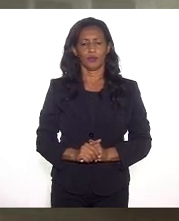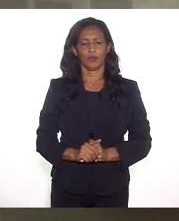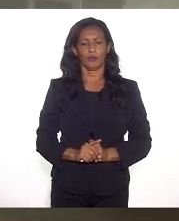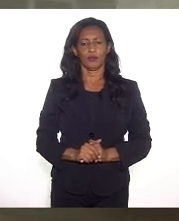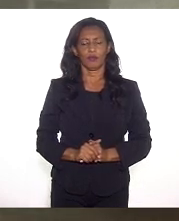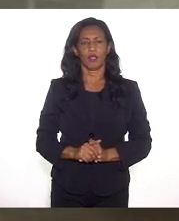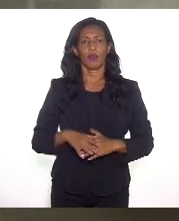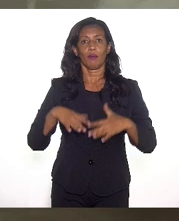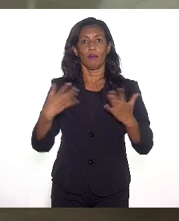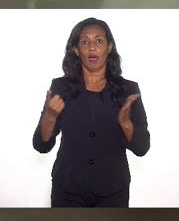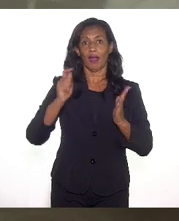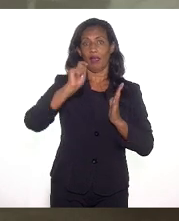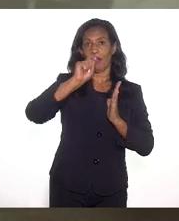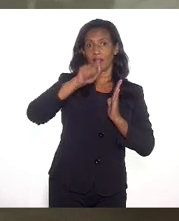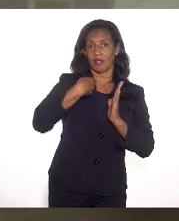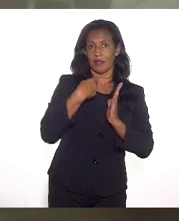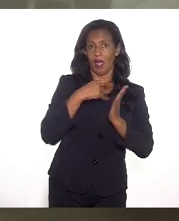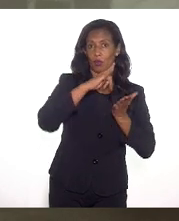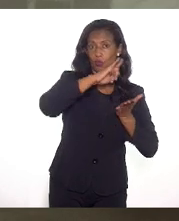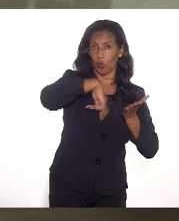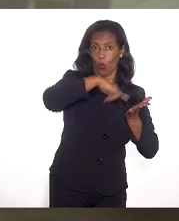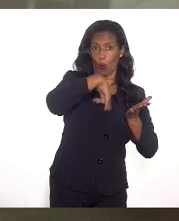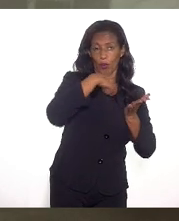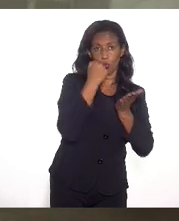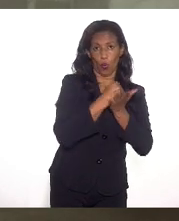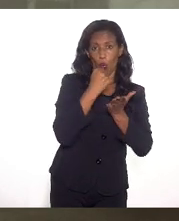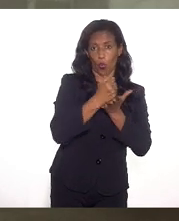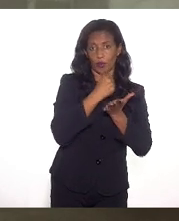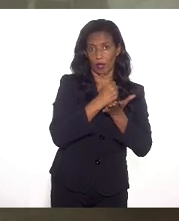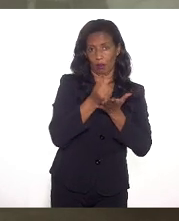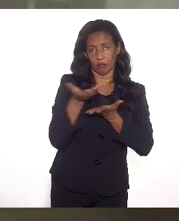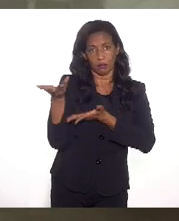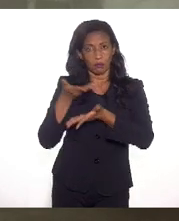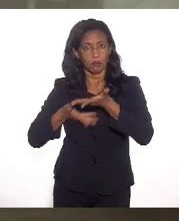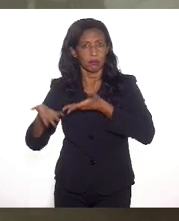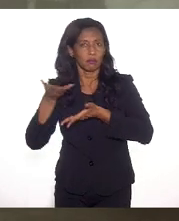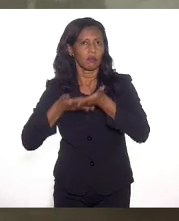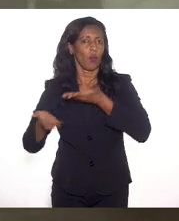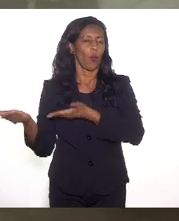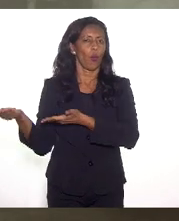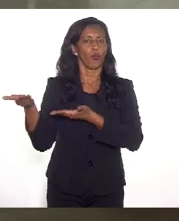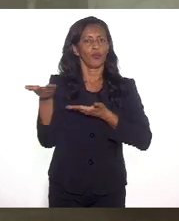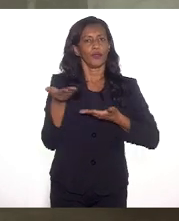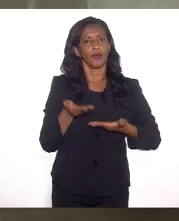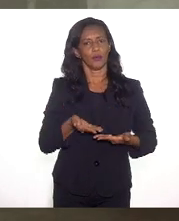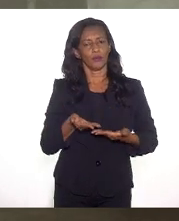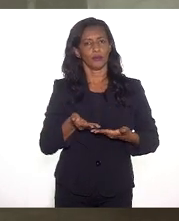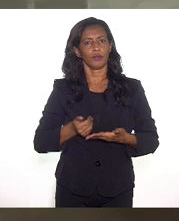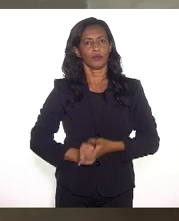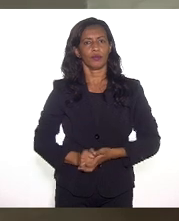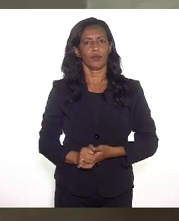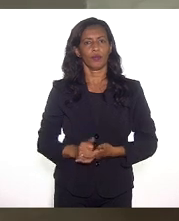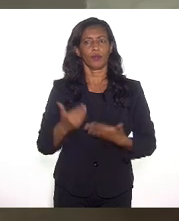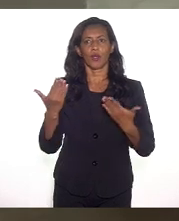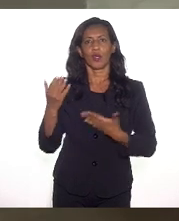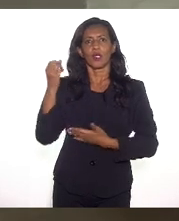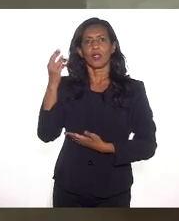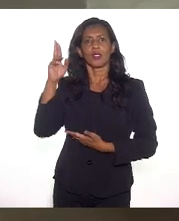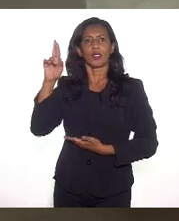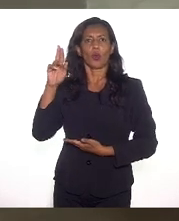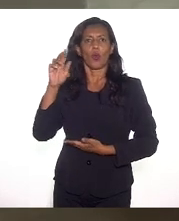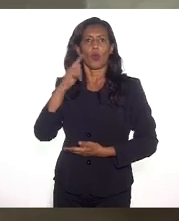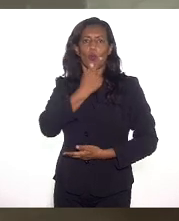Para assinar o protocolo inicial do contrato dessa parceria, convidamos o senhor Cláudio